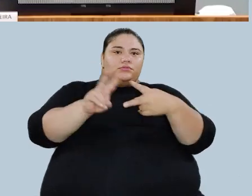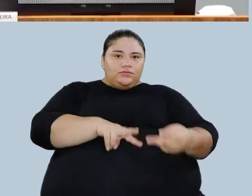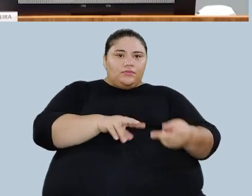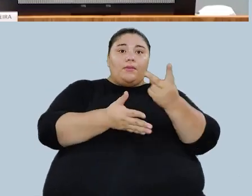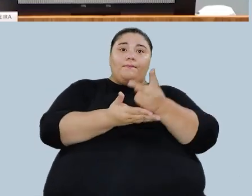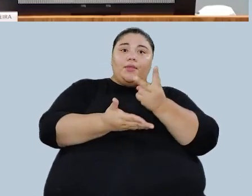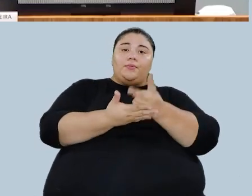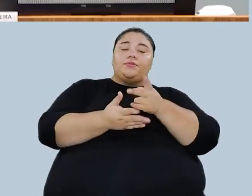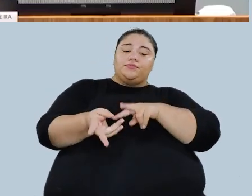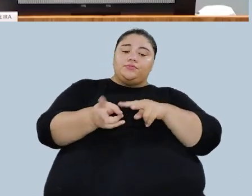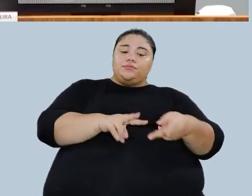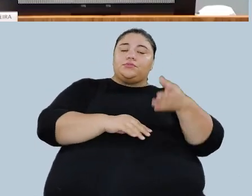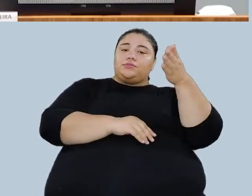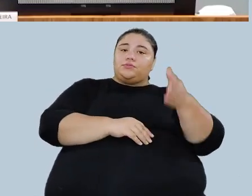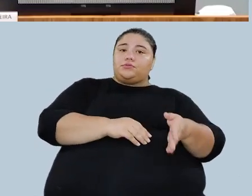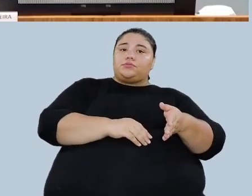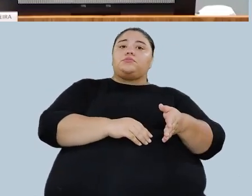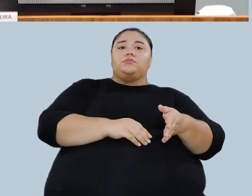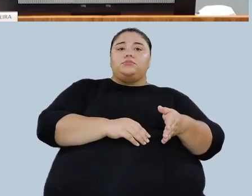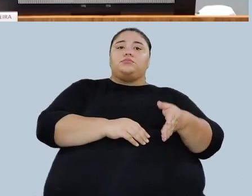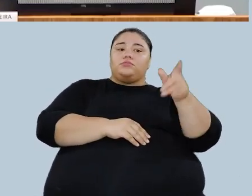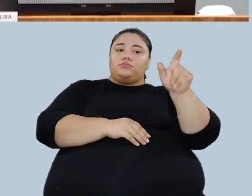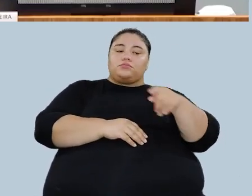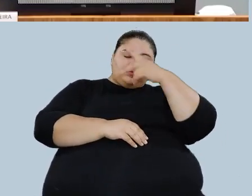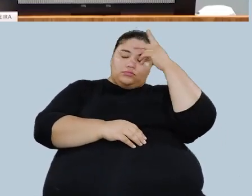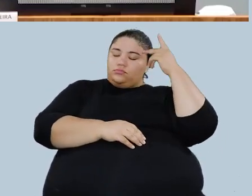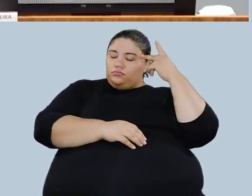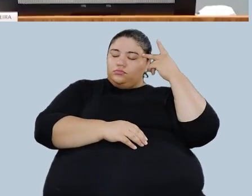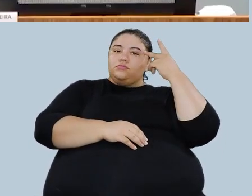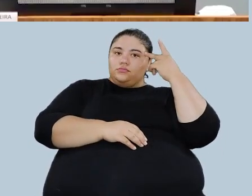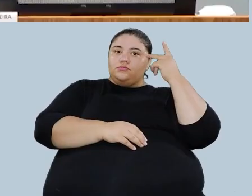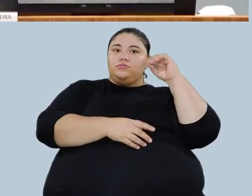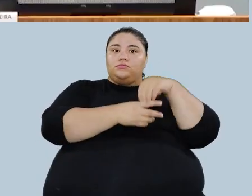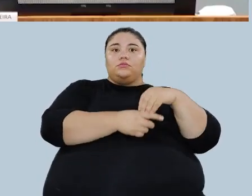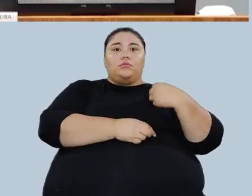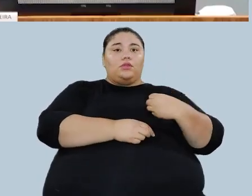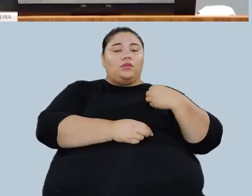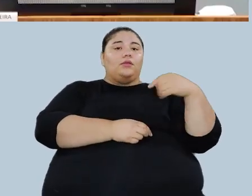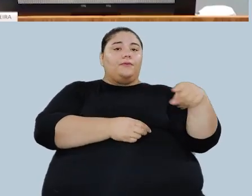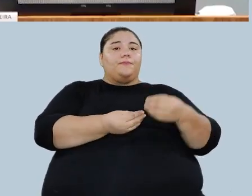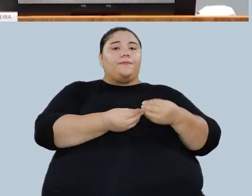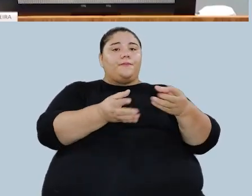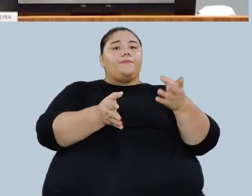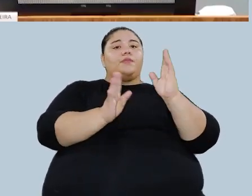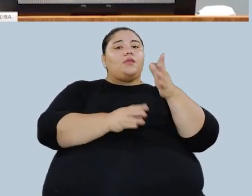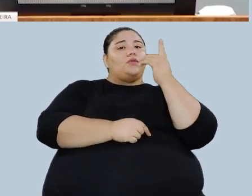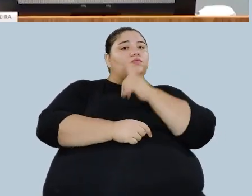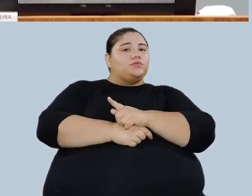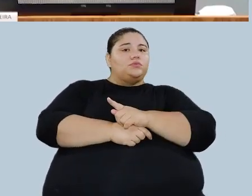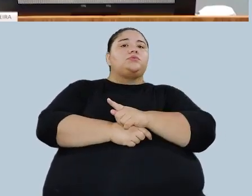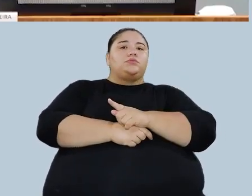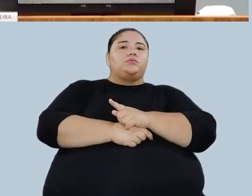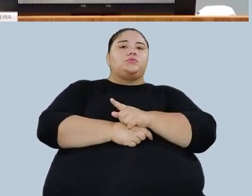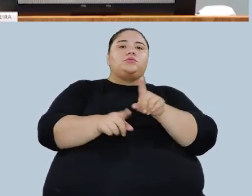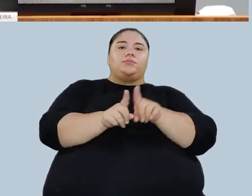Na mesma transferência que ele paga o adquirente, né, o sujeito que está ali, o fornecedor, ele já também